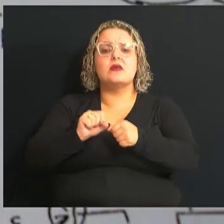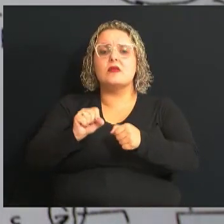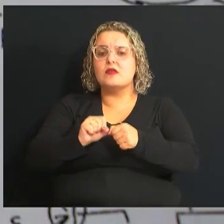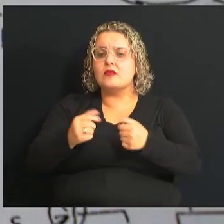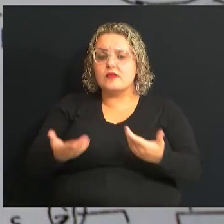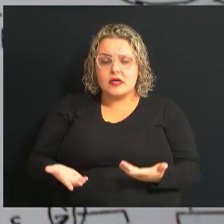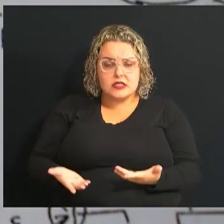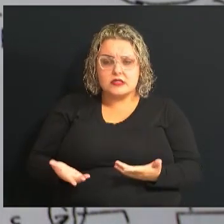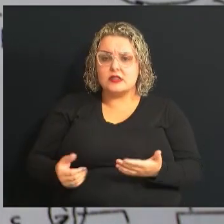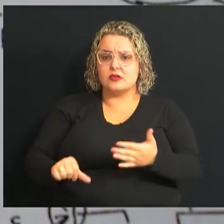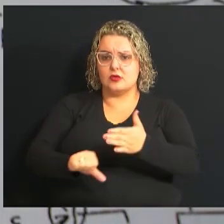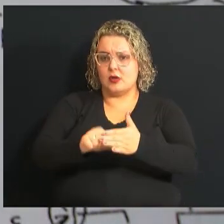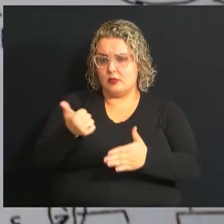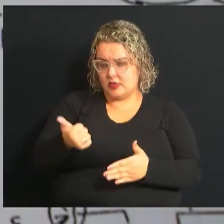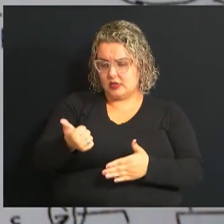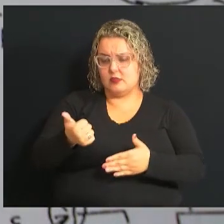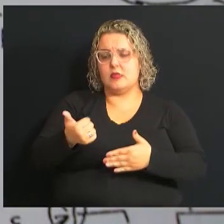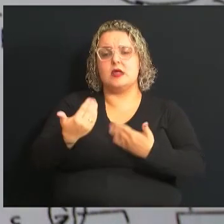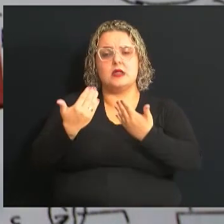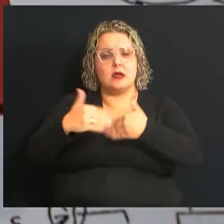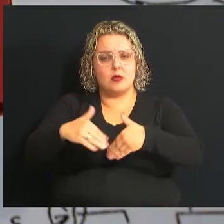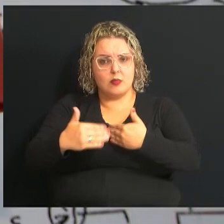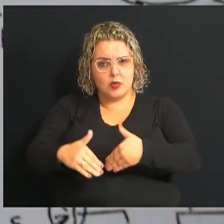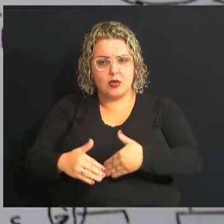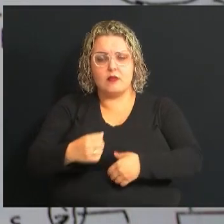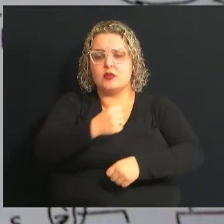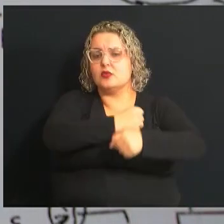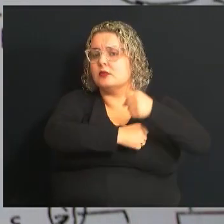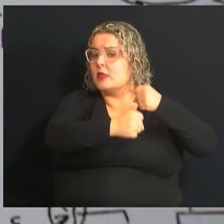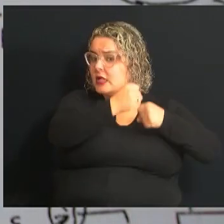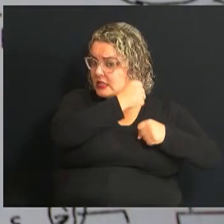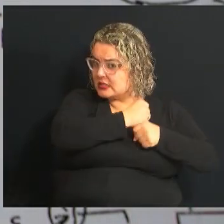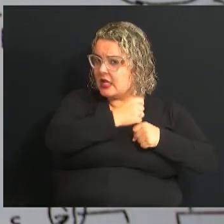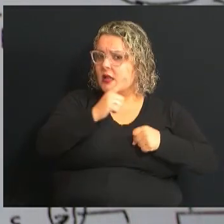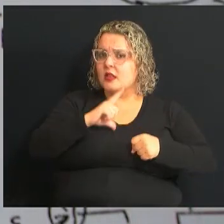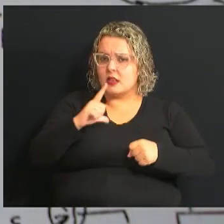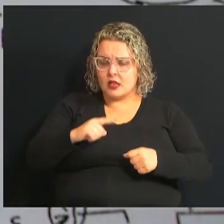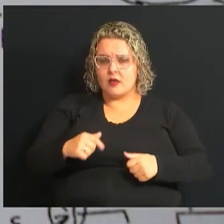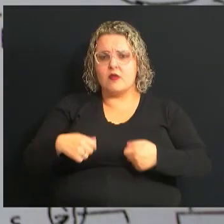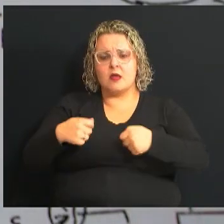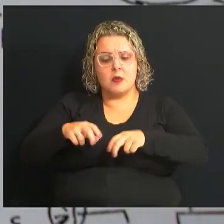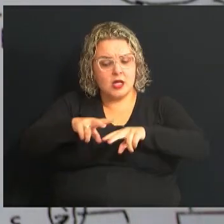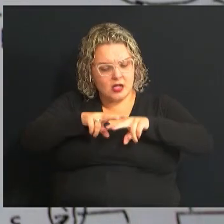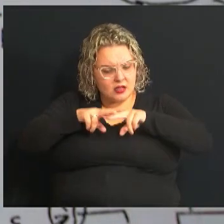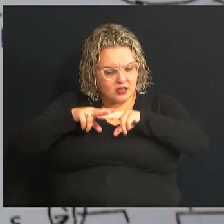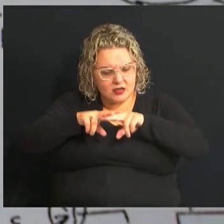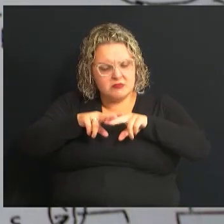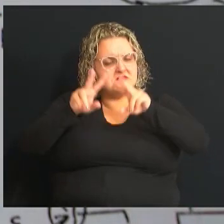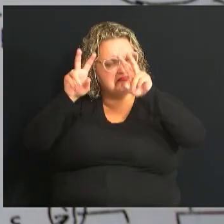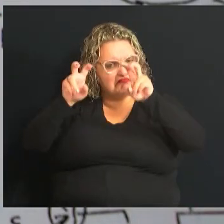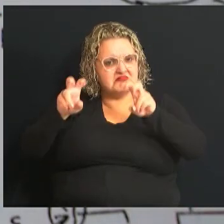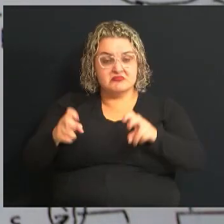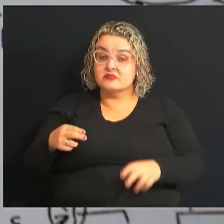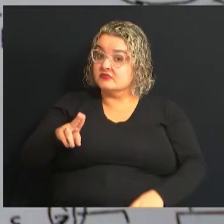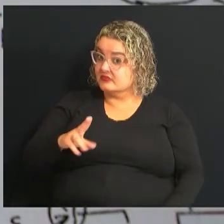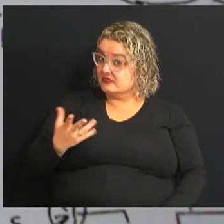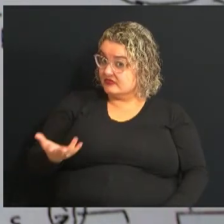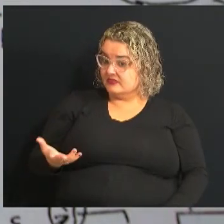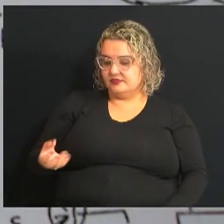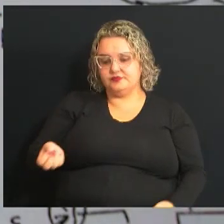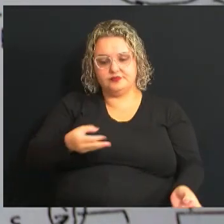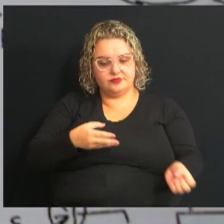a primeira aplicação lá ano passado, teve que dar uma revisada nos assuntos, se